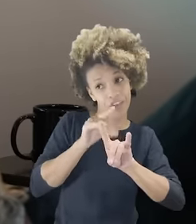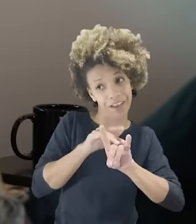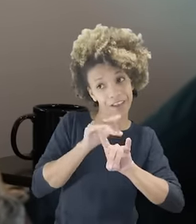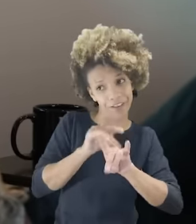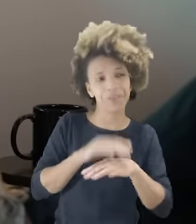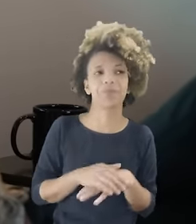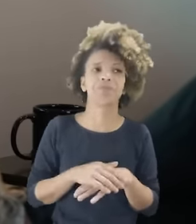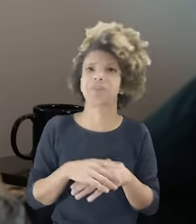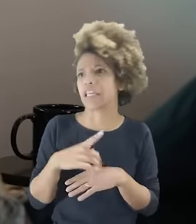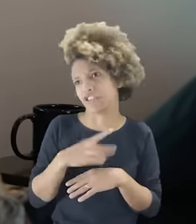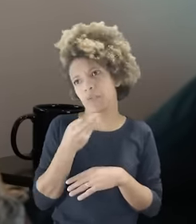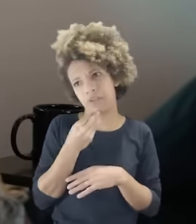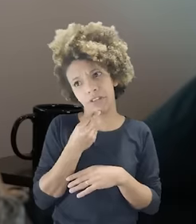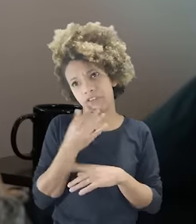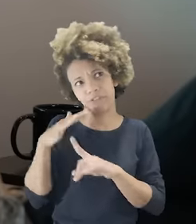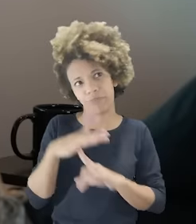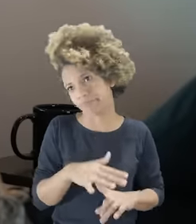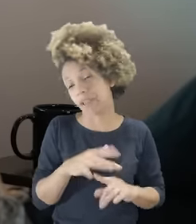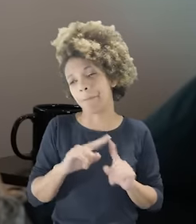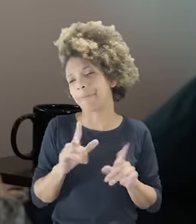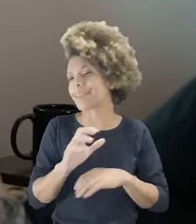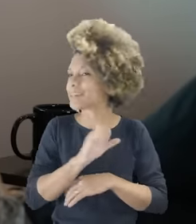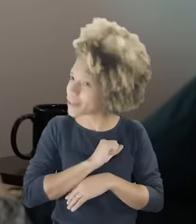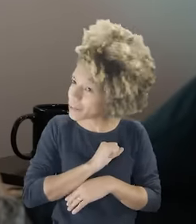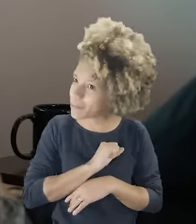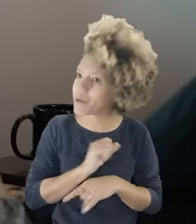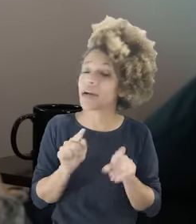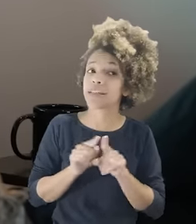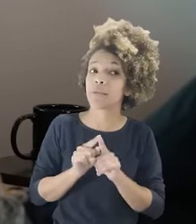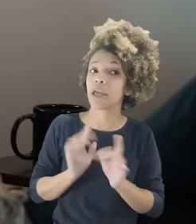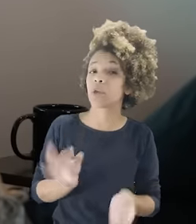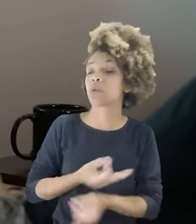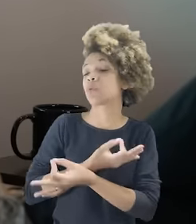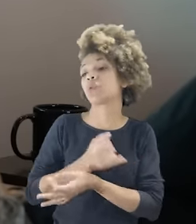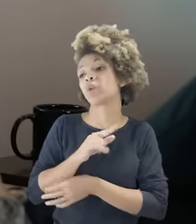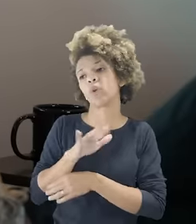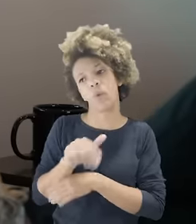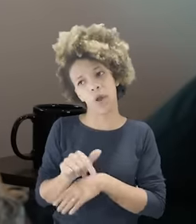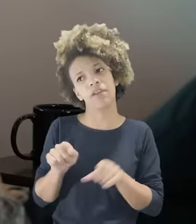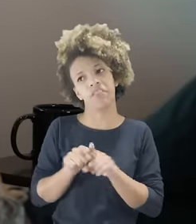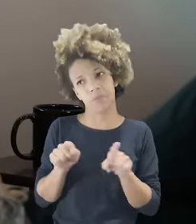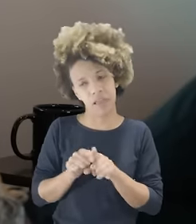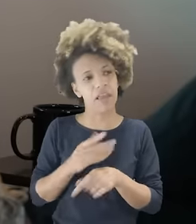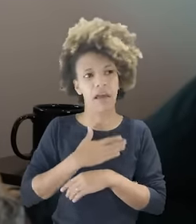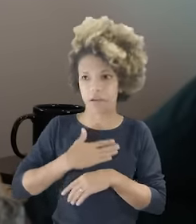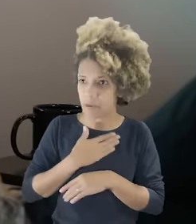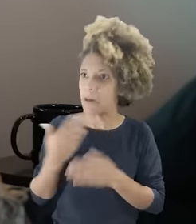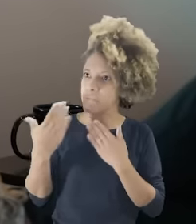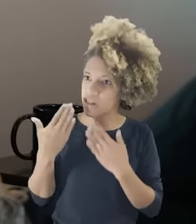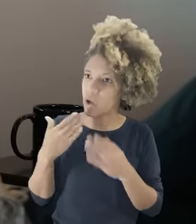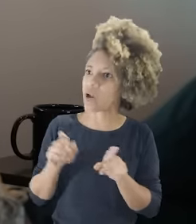muitos vegano que a gente é total chance de eles não curtirem eles adoram a galera do yoga que usou muito eles adoram